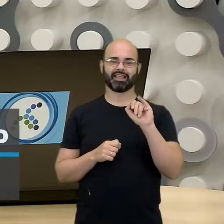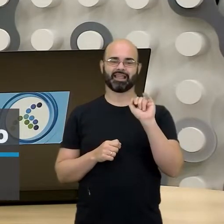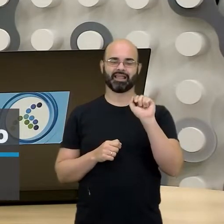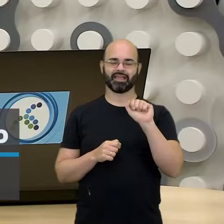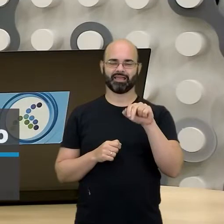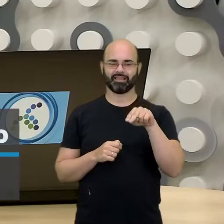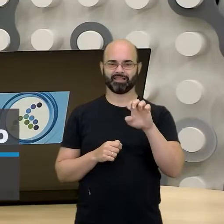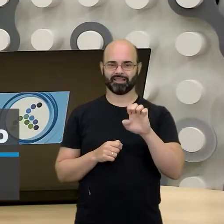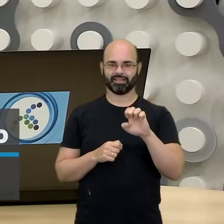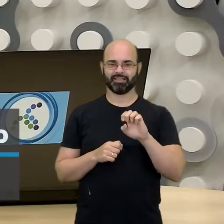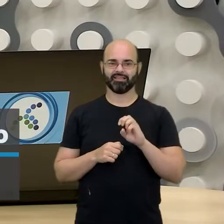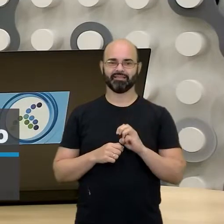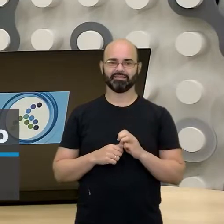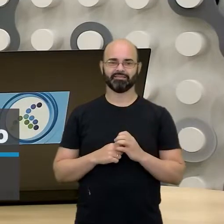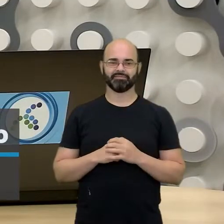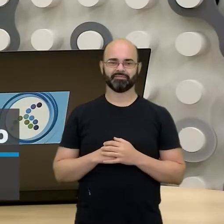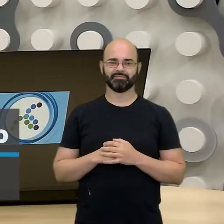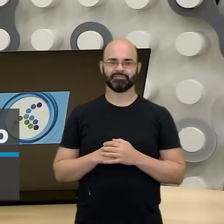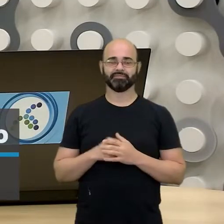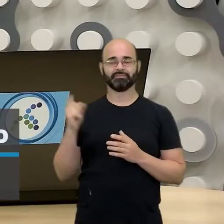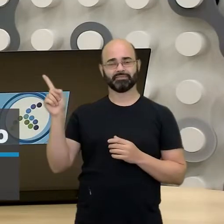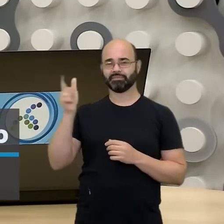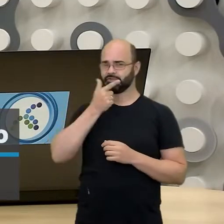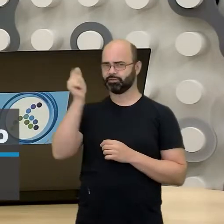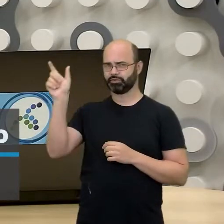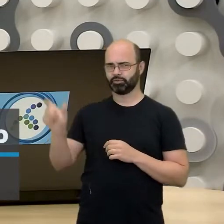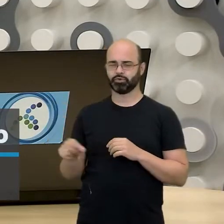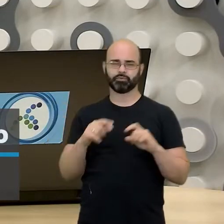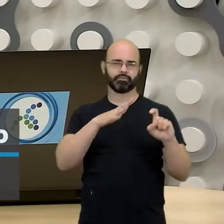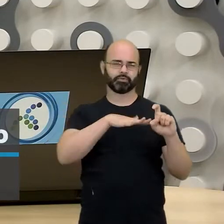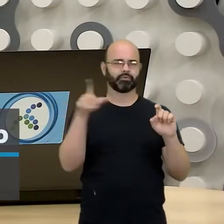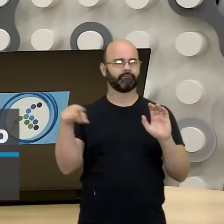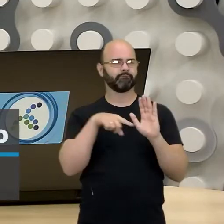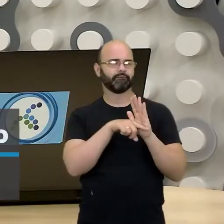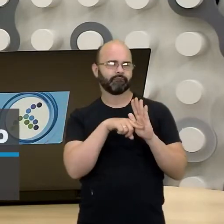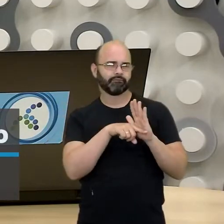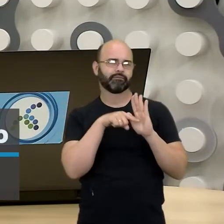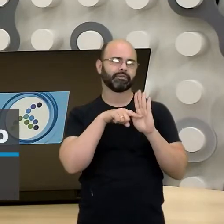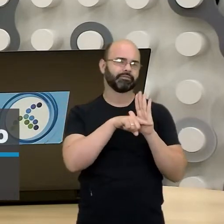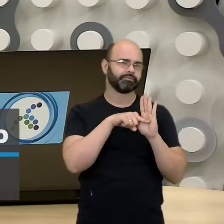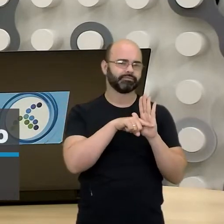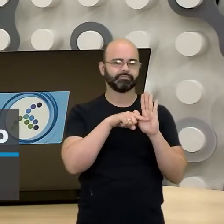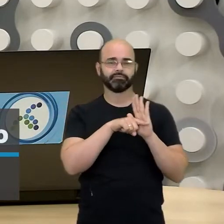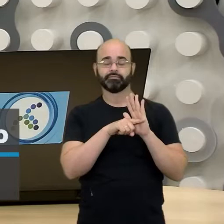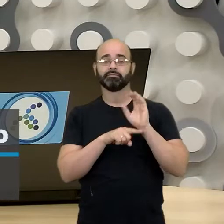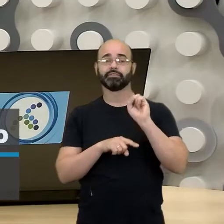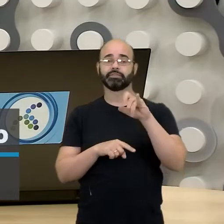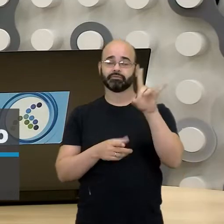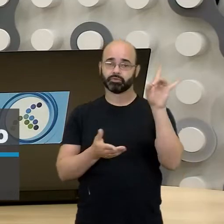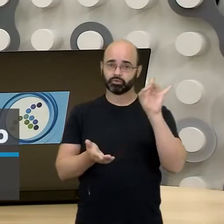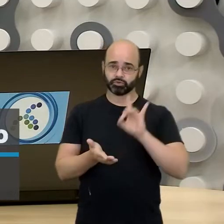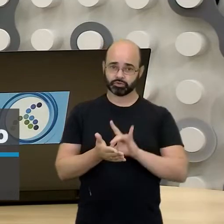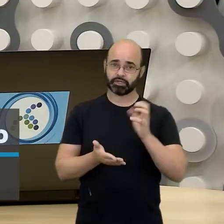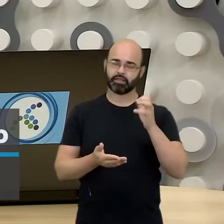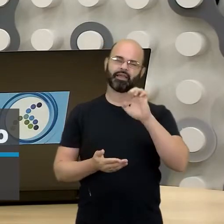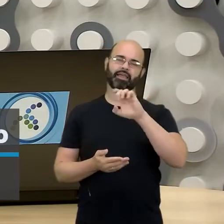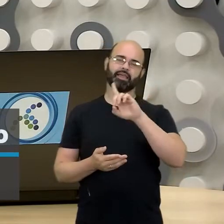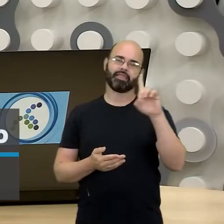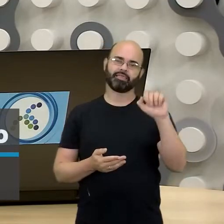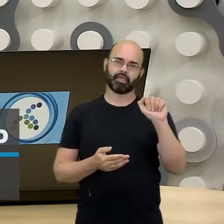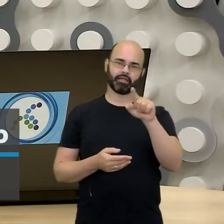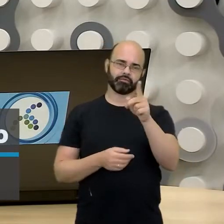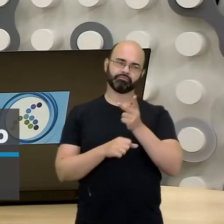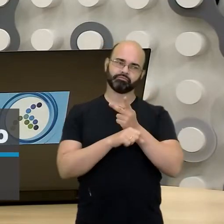Gaiman, ele fez essa pesquisa, né, sobre a mitologia. Mas se você quiser pegar o original, você vai na Eda. Como